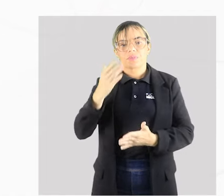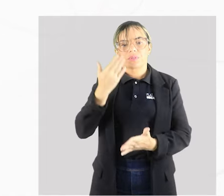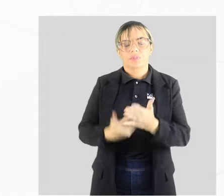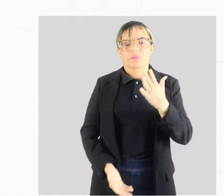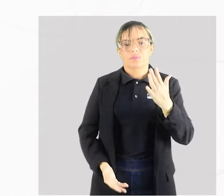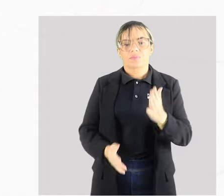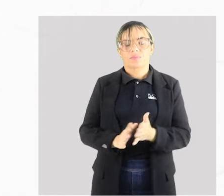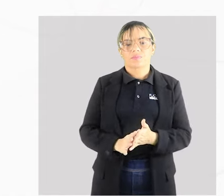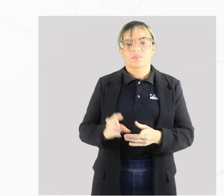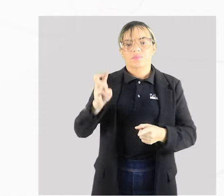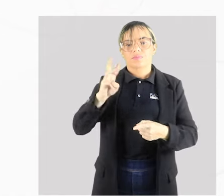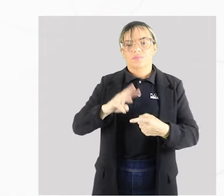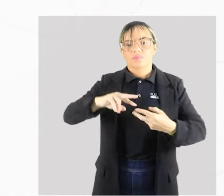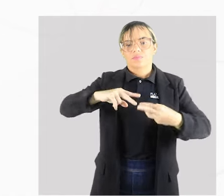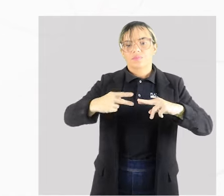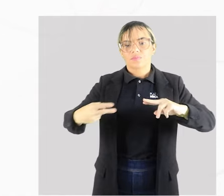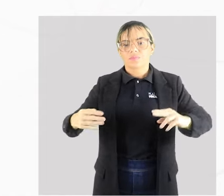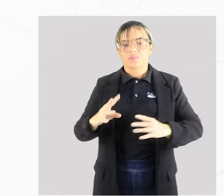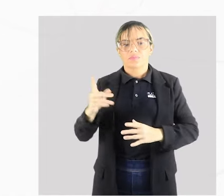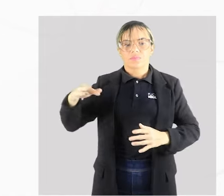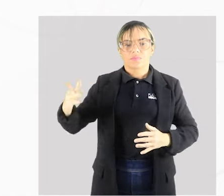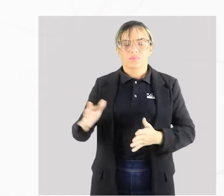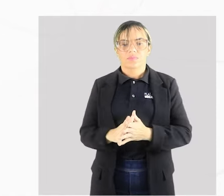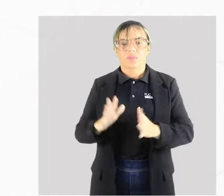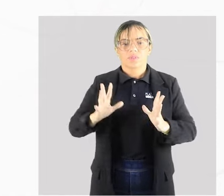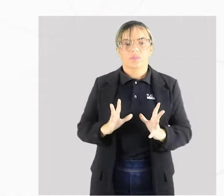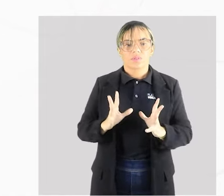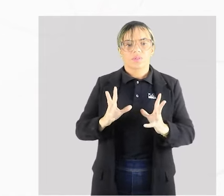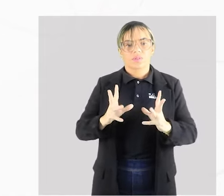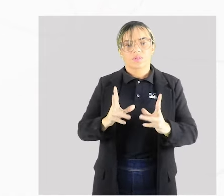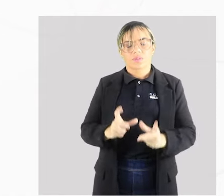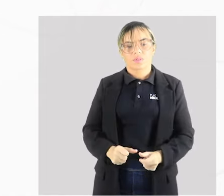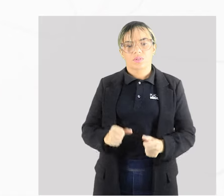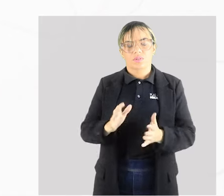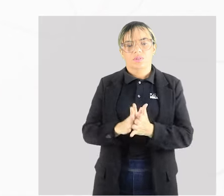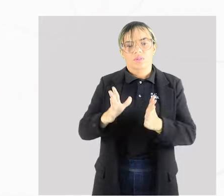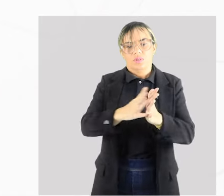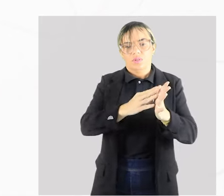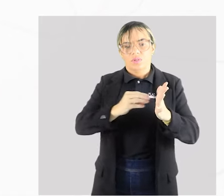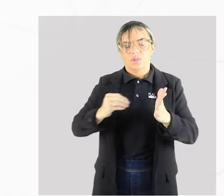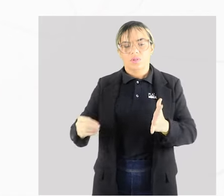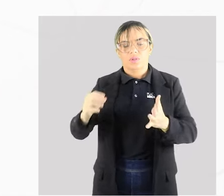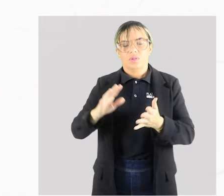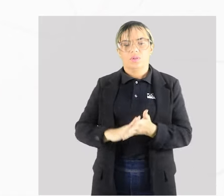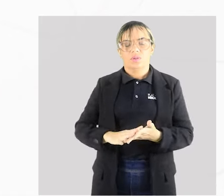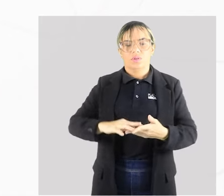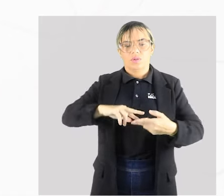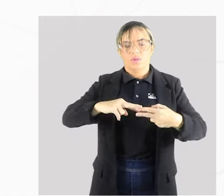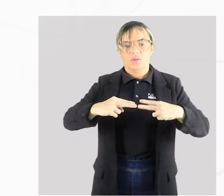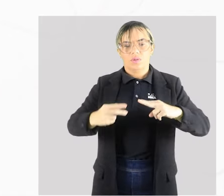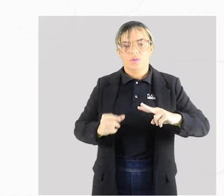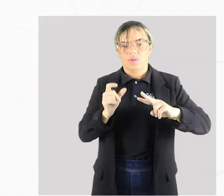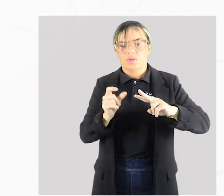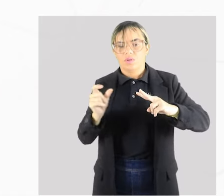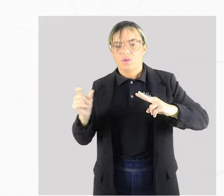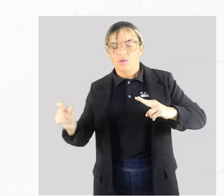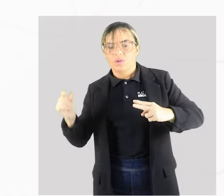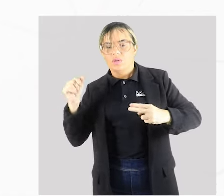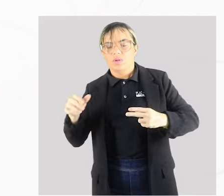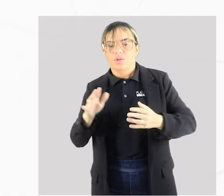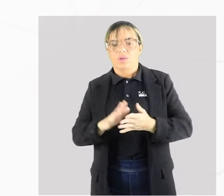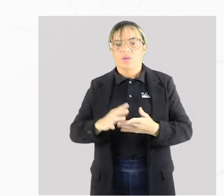perdeu um segmento de DNA contendo todas as cópias dos genes que codificam RNA